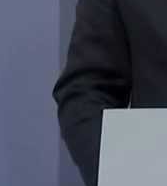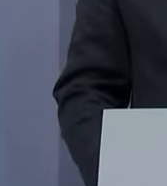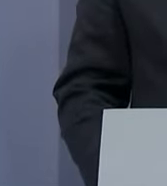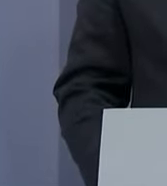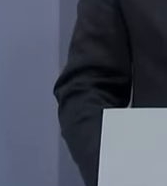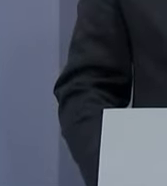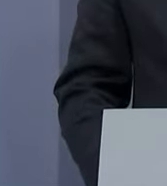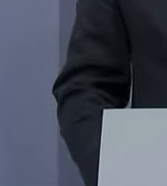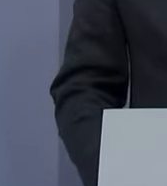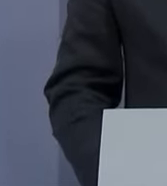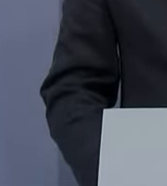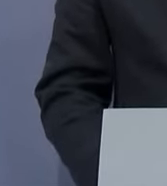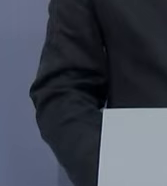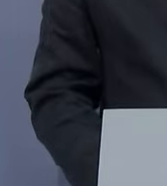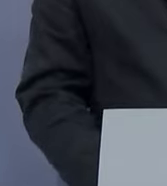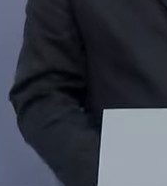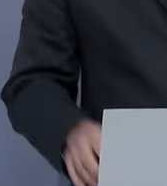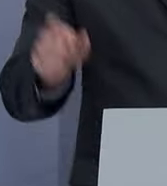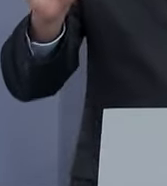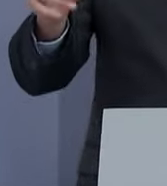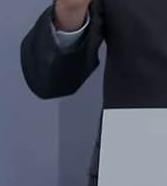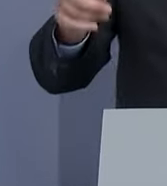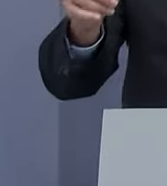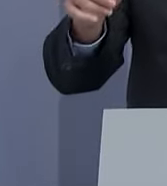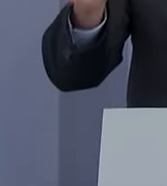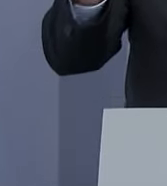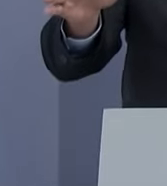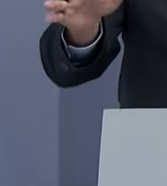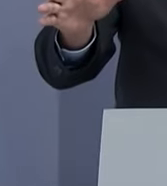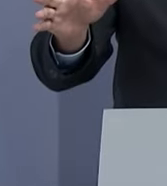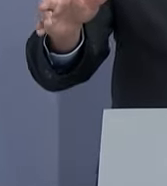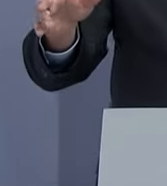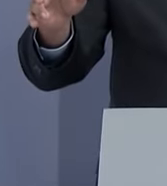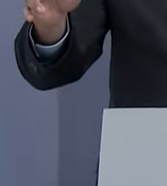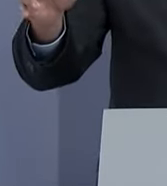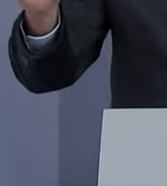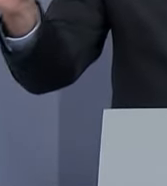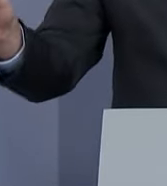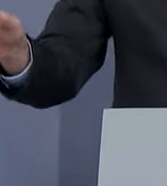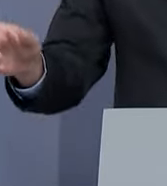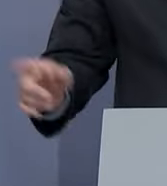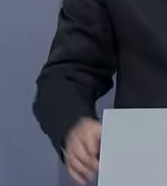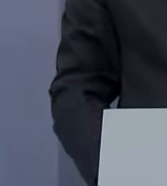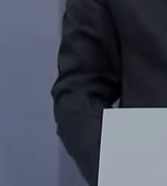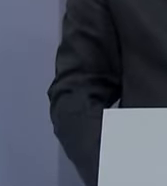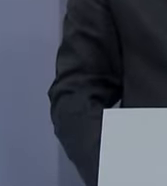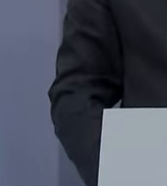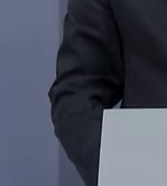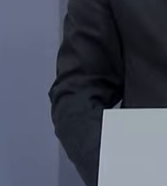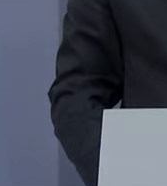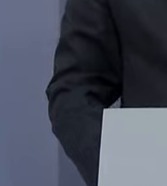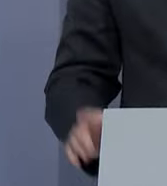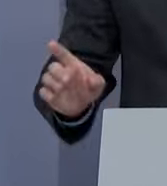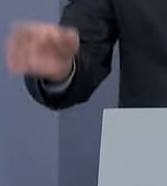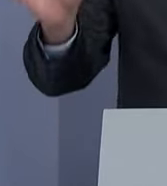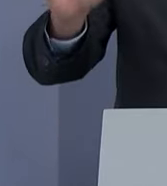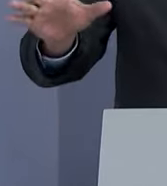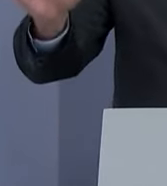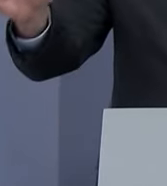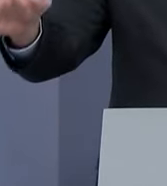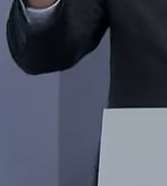segundos. Em relação ao plano O senhor vai fazer, faça a pergunta... Não, eu quero responder a ele...